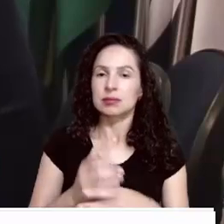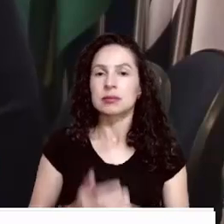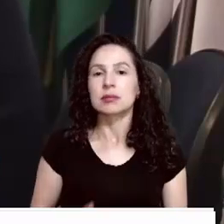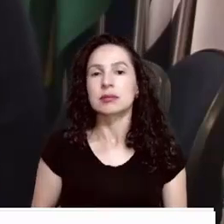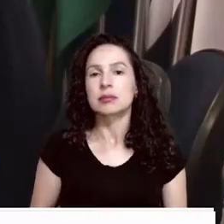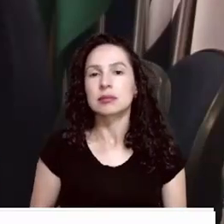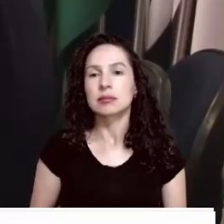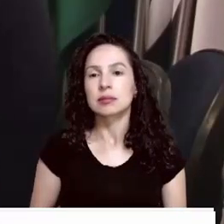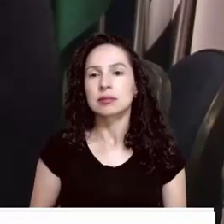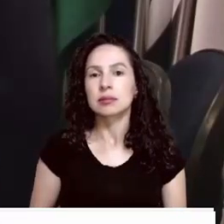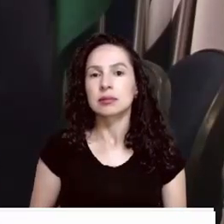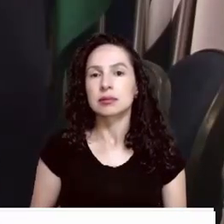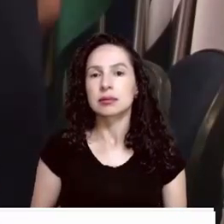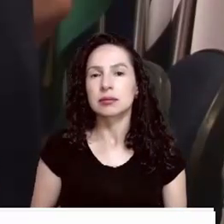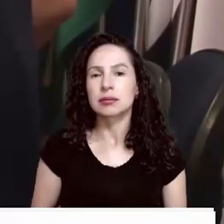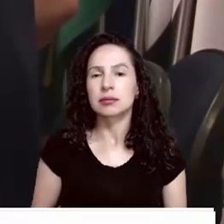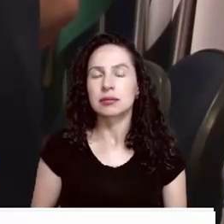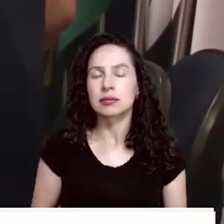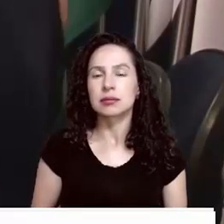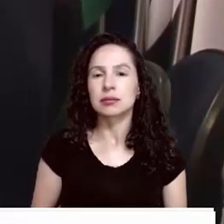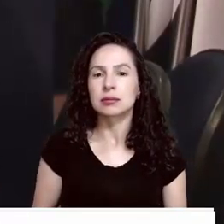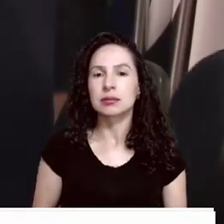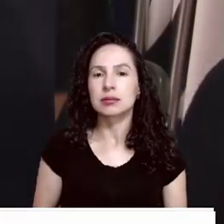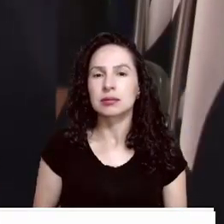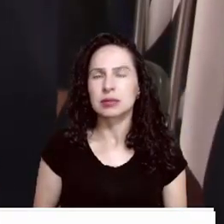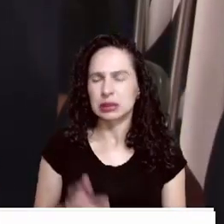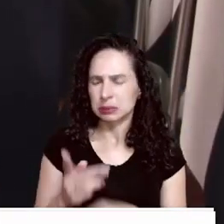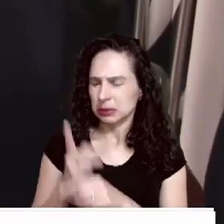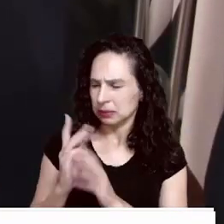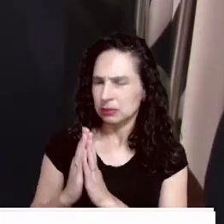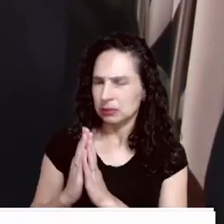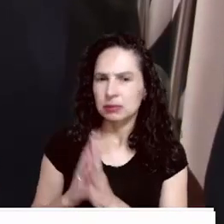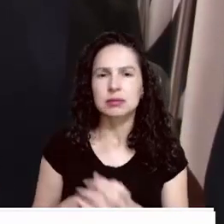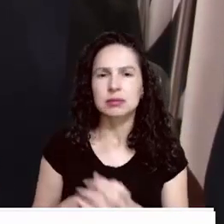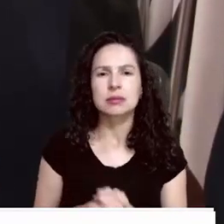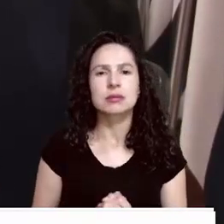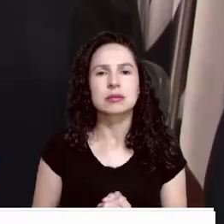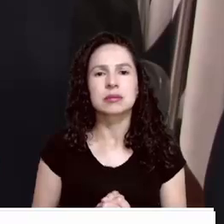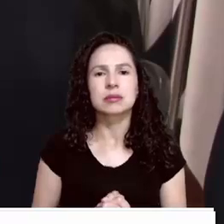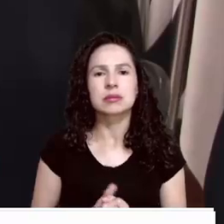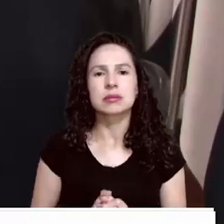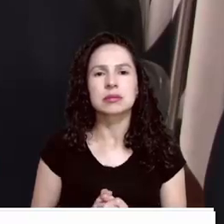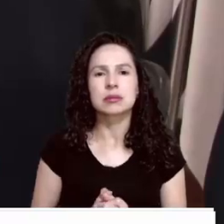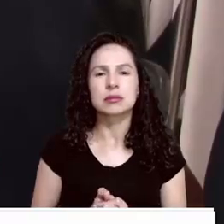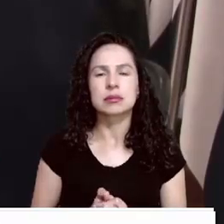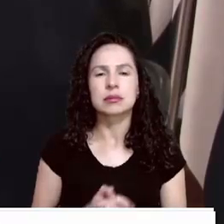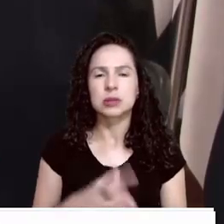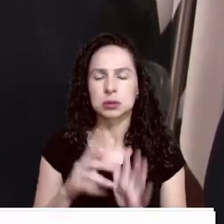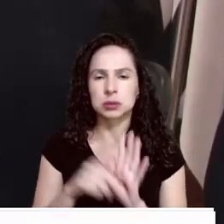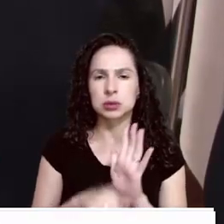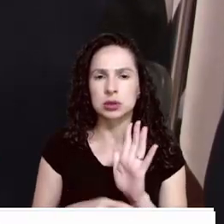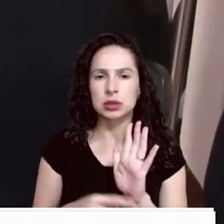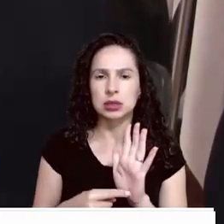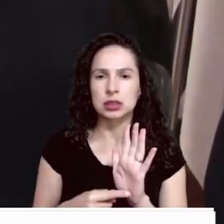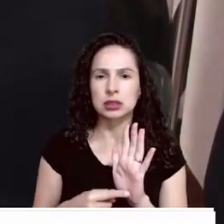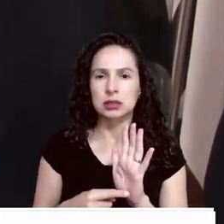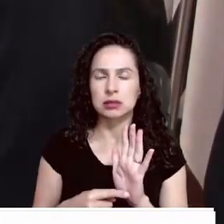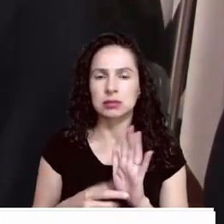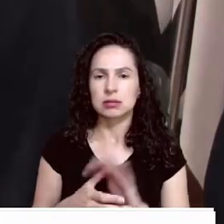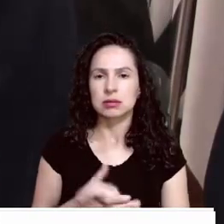O vereador, empresta para mim, por gentileza, o projeto de